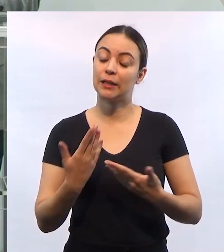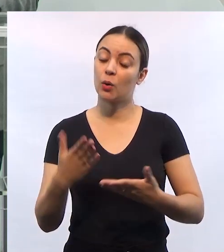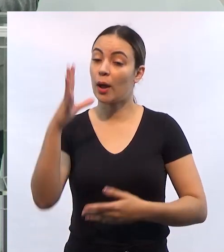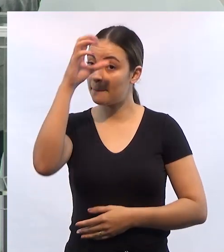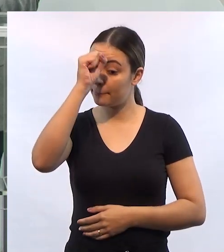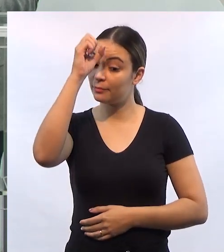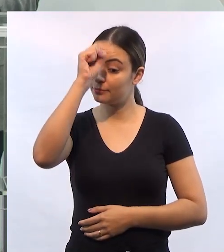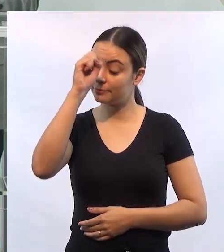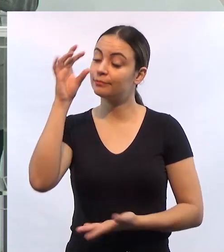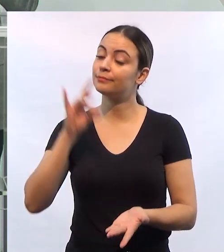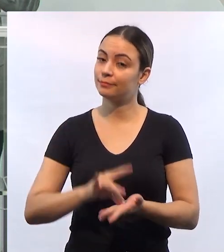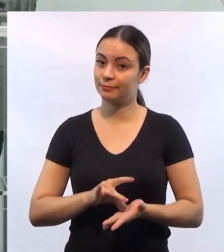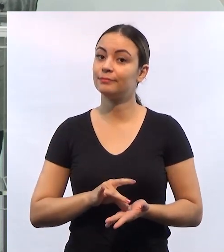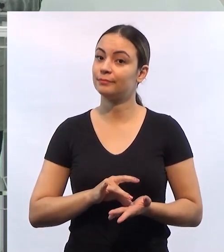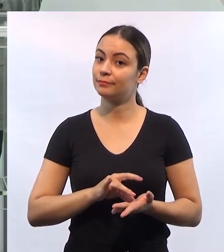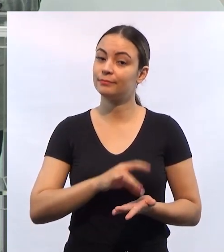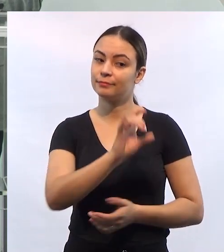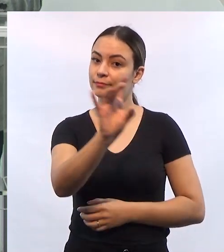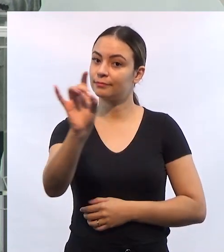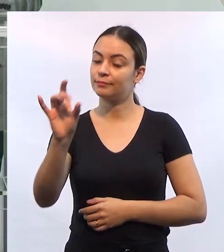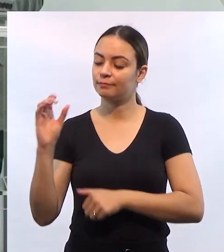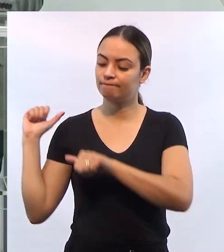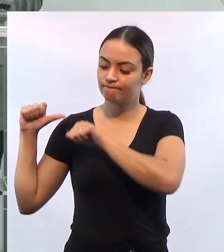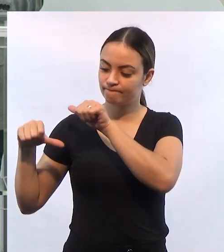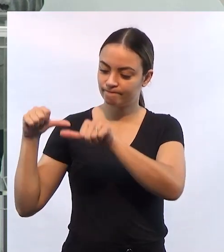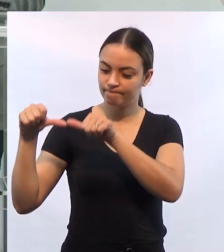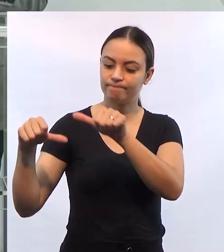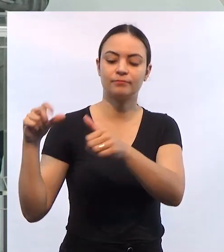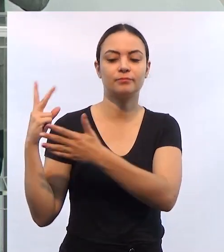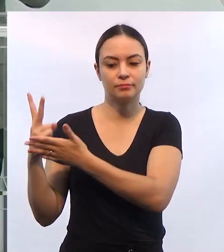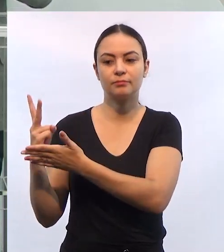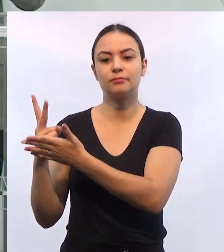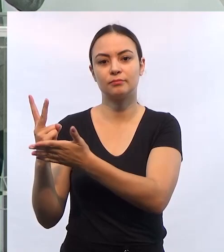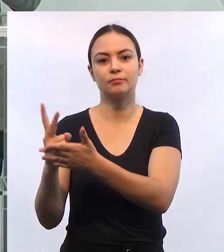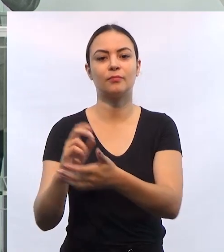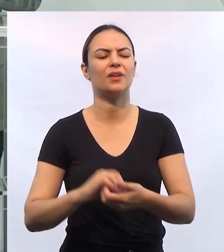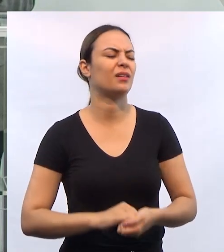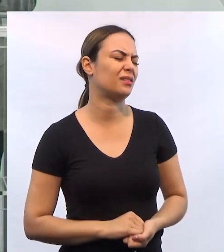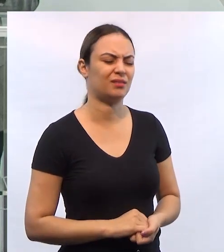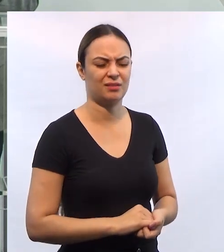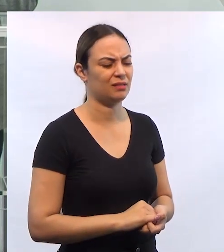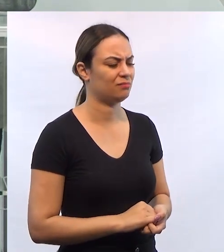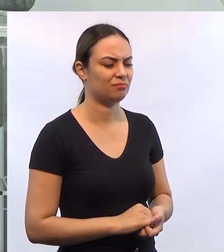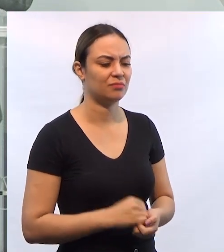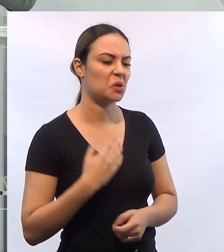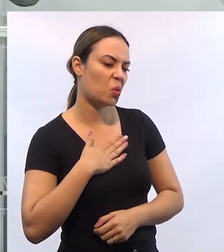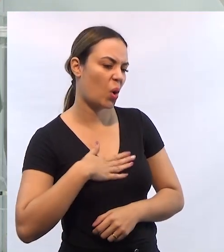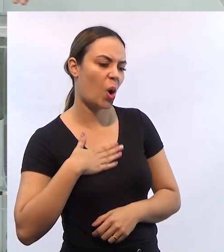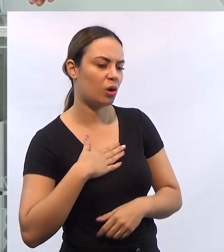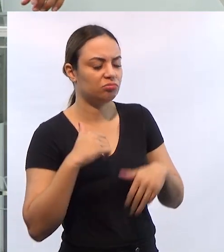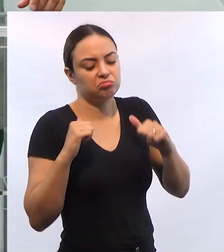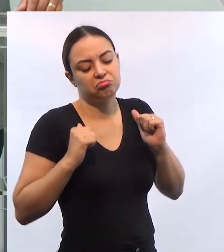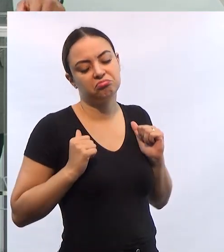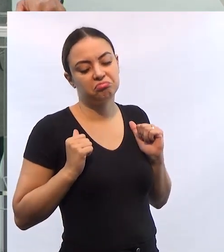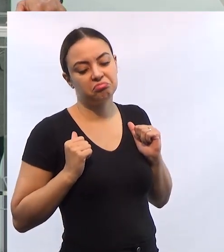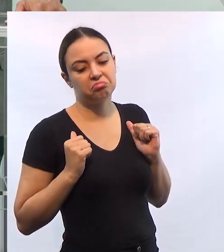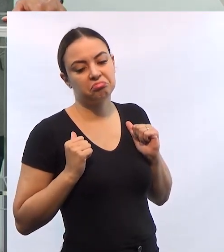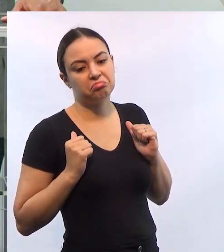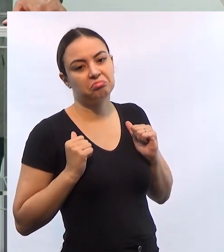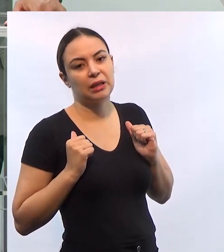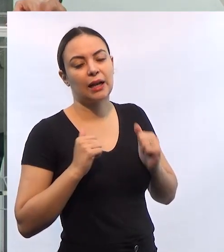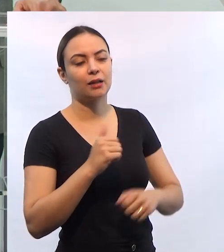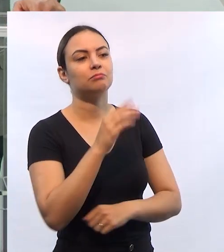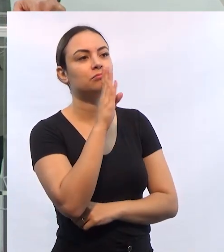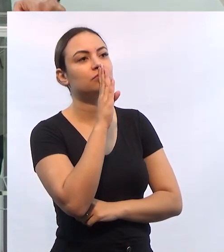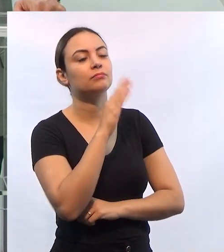públicas e privadas também. Então aprenda isso na sua vida, tá? Você vai estar sempre mudando, sempre mudando. Ah, não, mas eu gosto de ficar aqui no